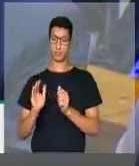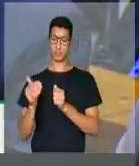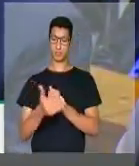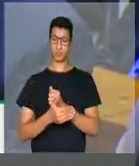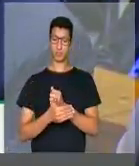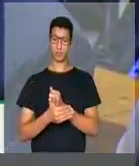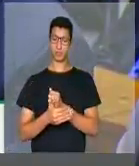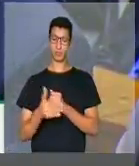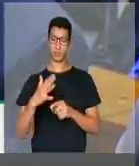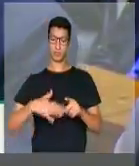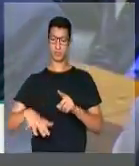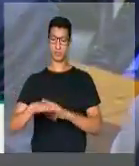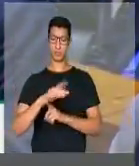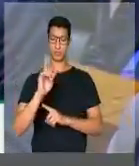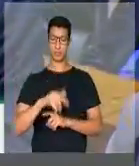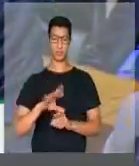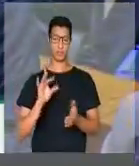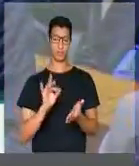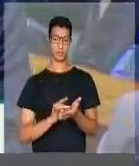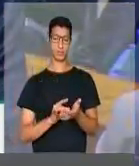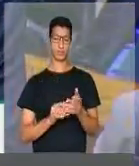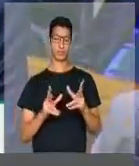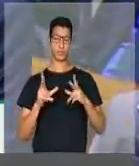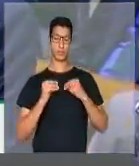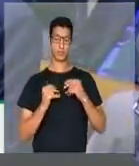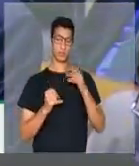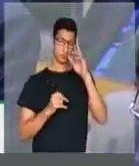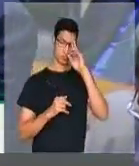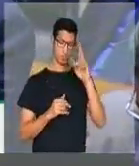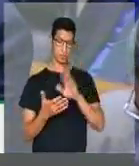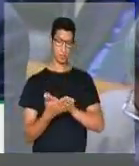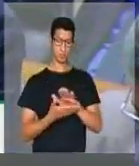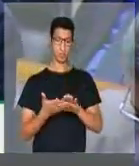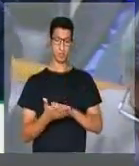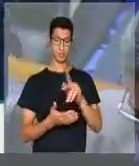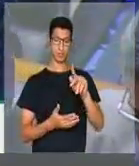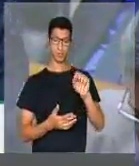esconderem da sociedade, esse realmente não merece o meu respeito. PSDB, vota não.